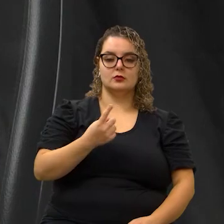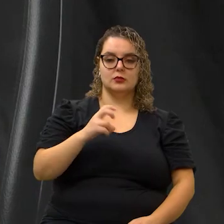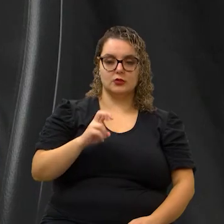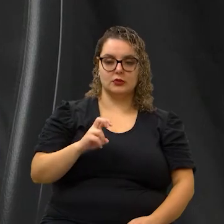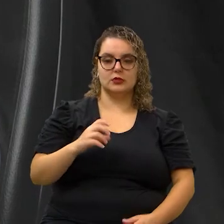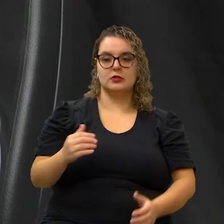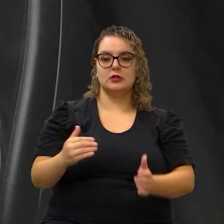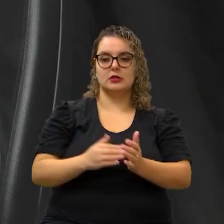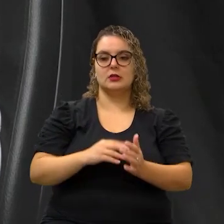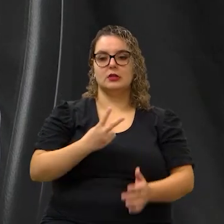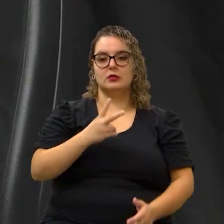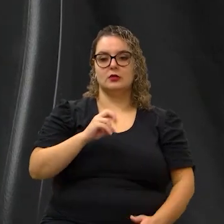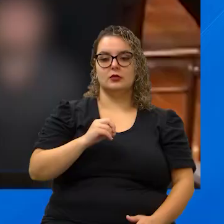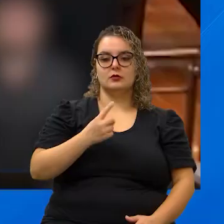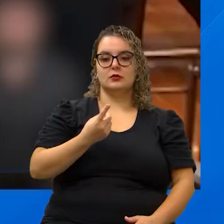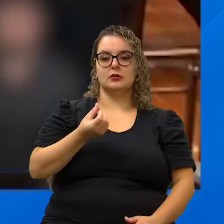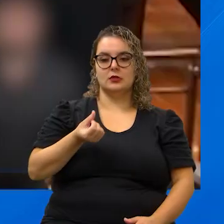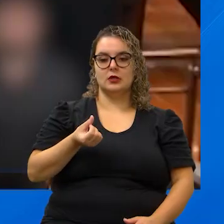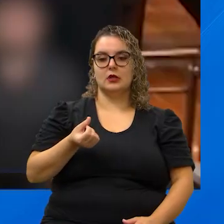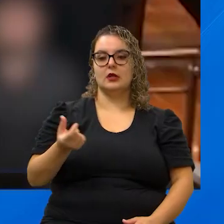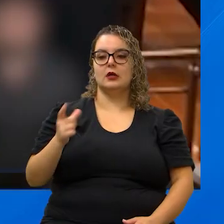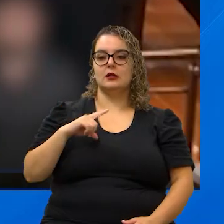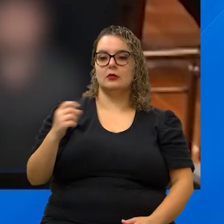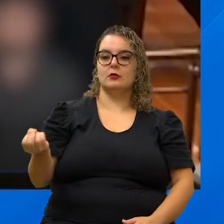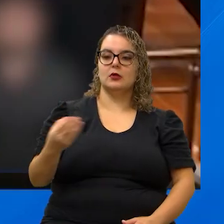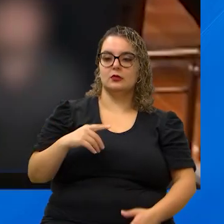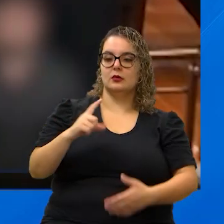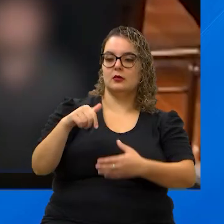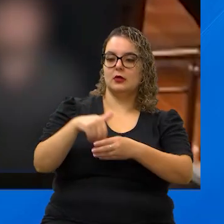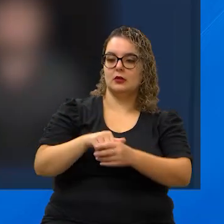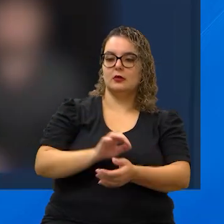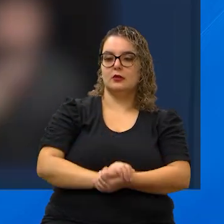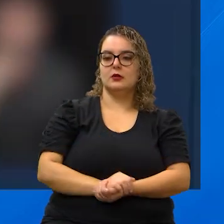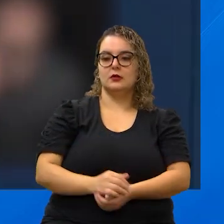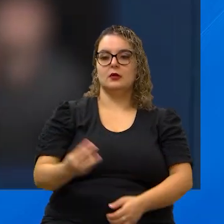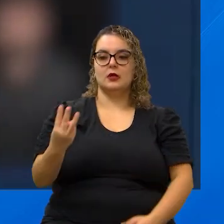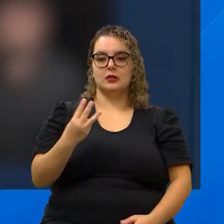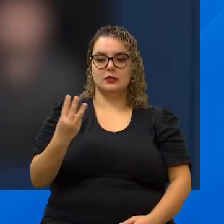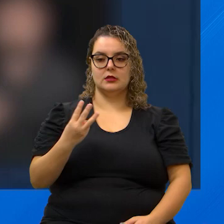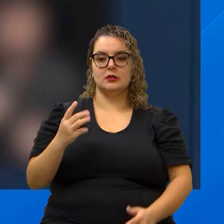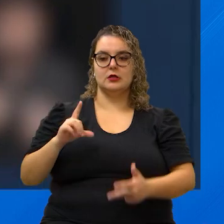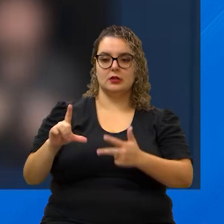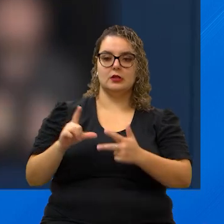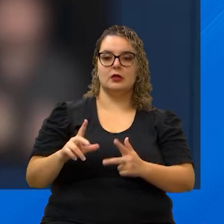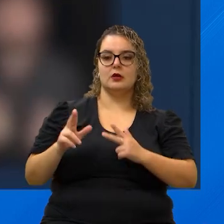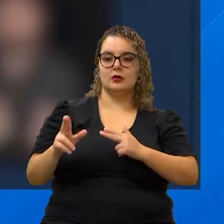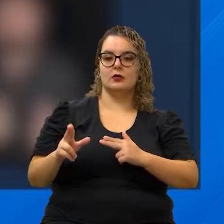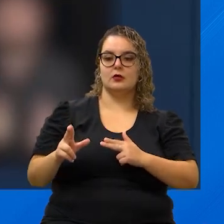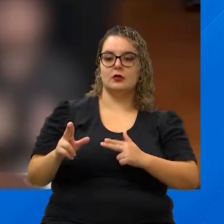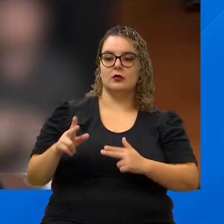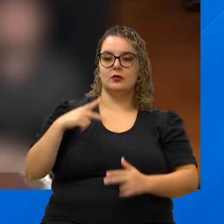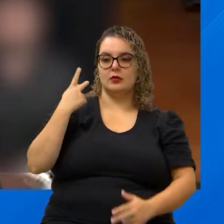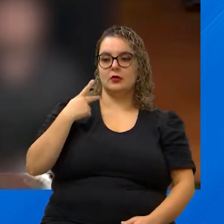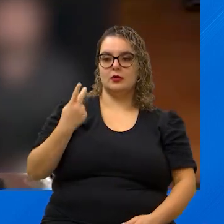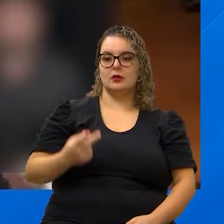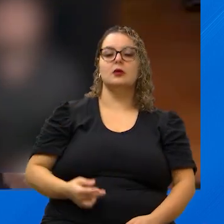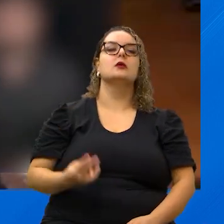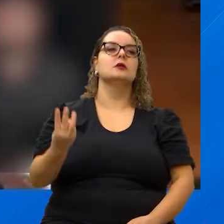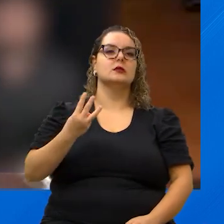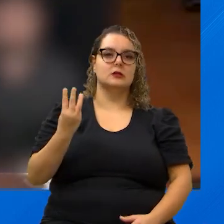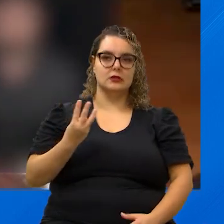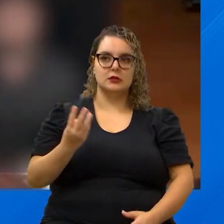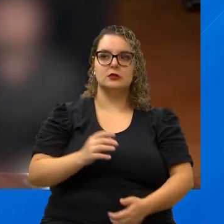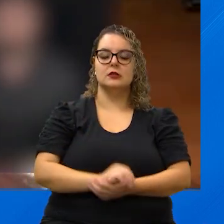fico 2015, 2016 e aí tem uma nova eleição em 2016. Tá, então essa é a sua terceira legislatura como vereador, é isso?